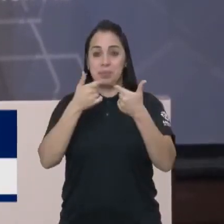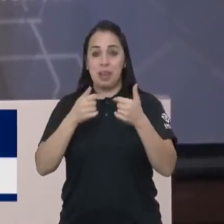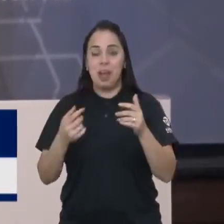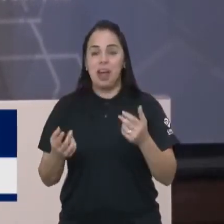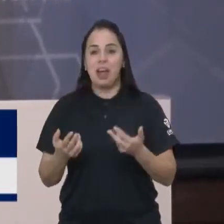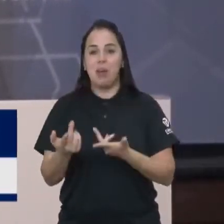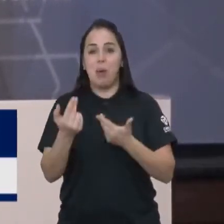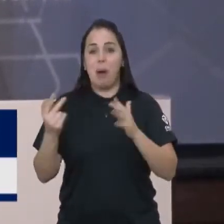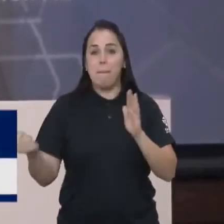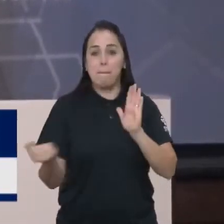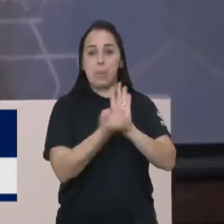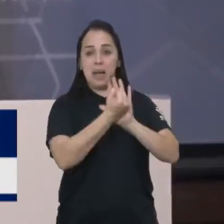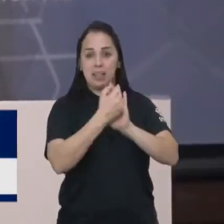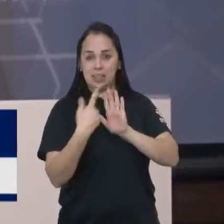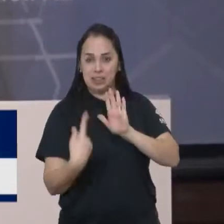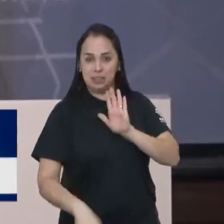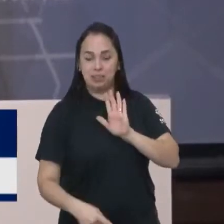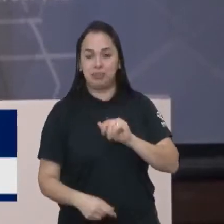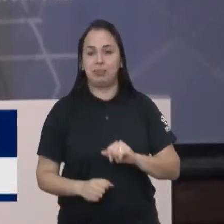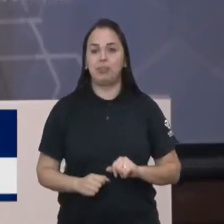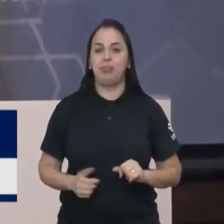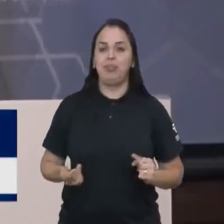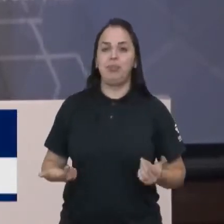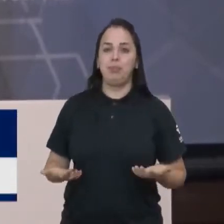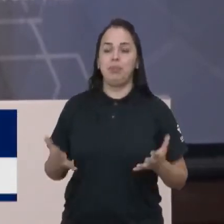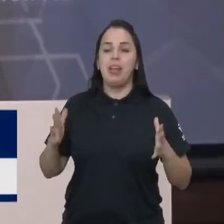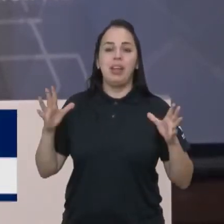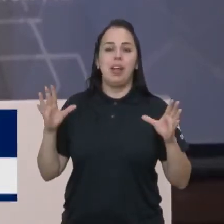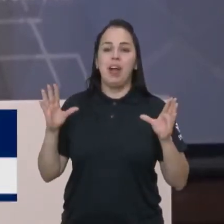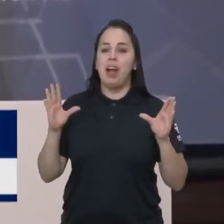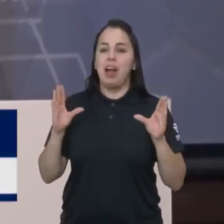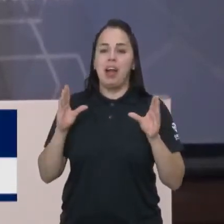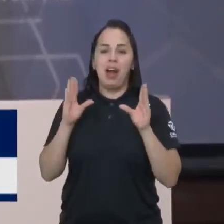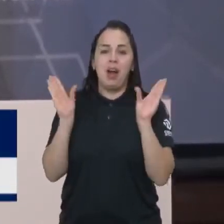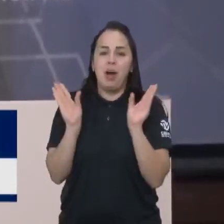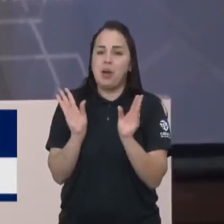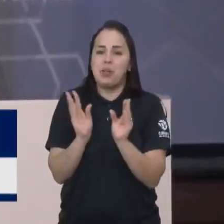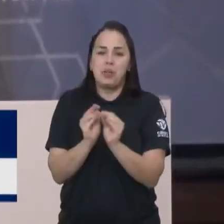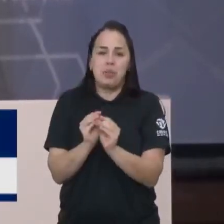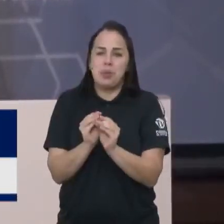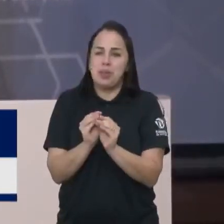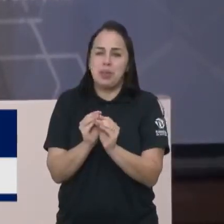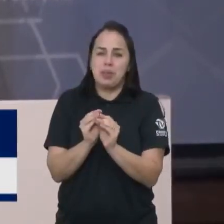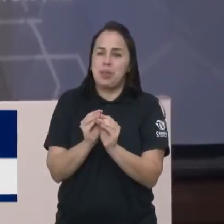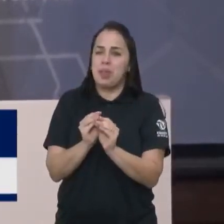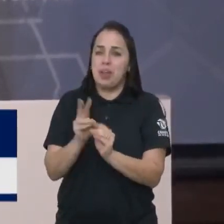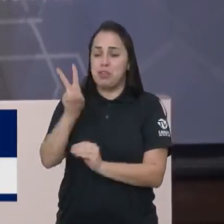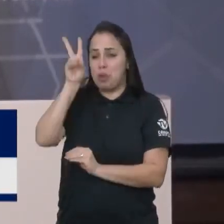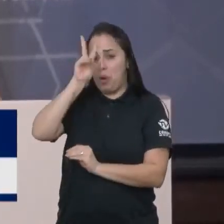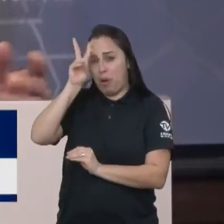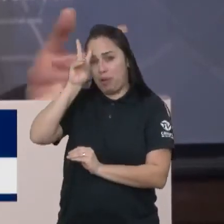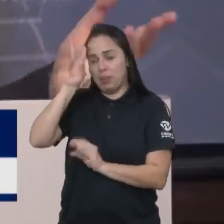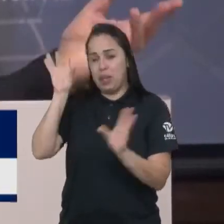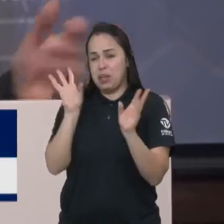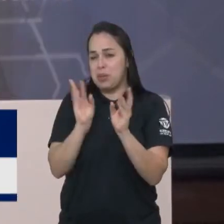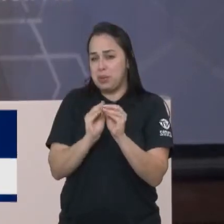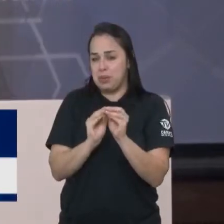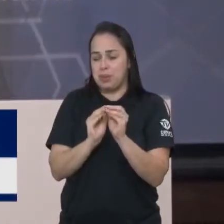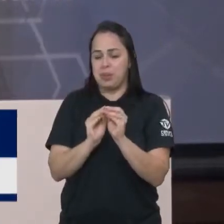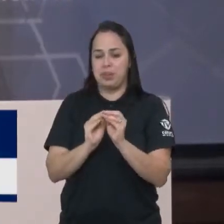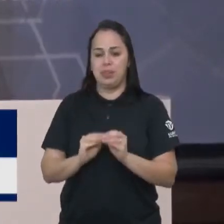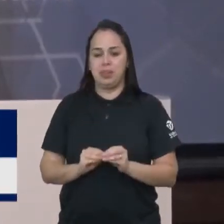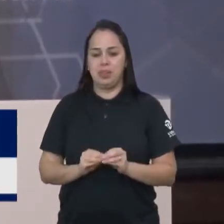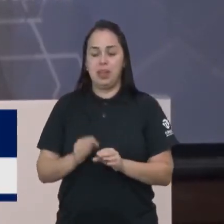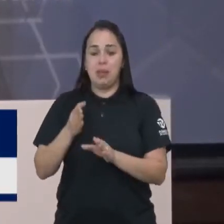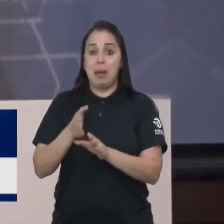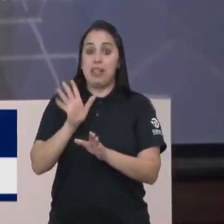município. Nessa altura, cabe um resumido histórico da minha passagem pela prefeitura, embora os que me